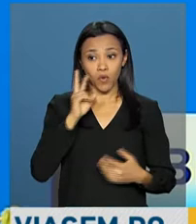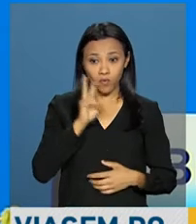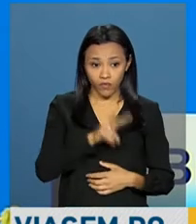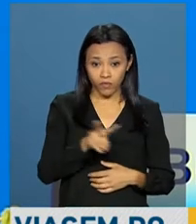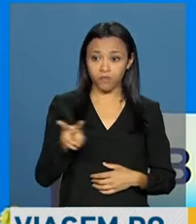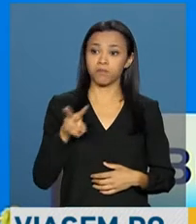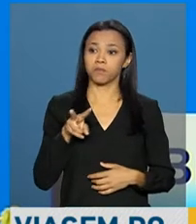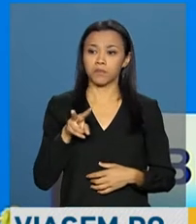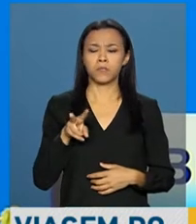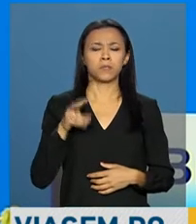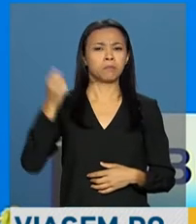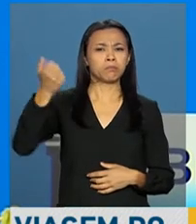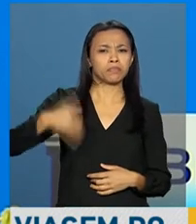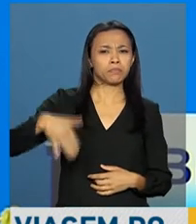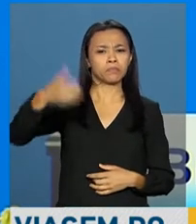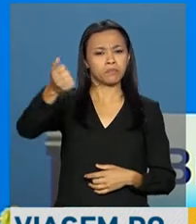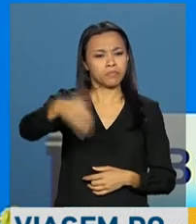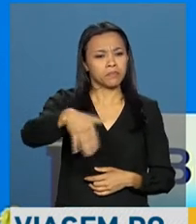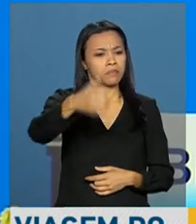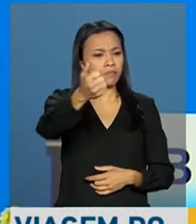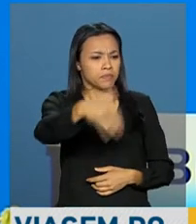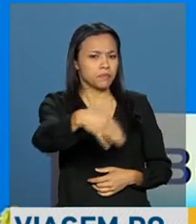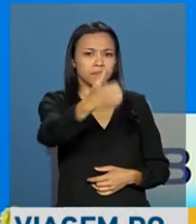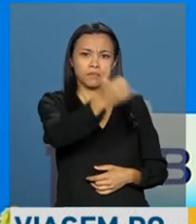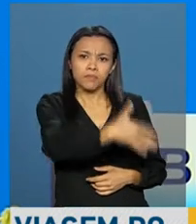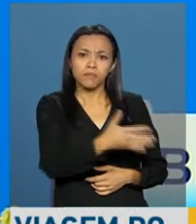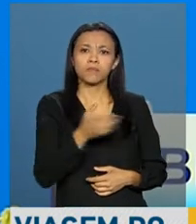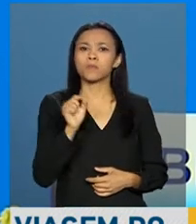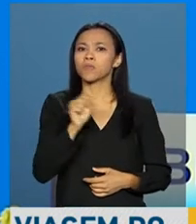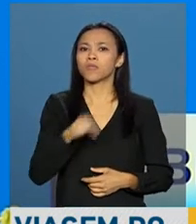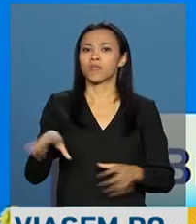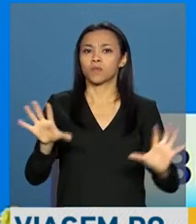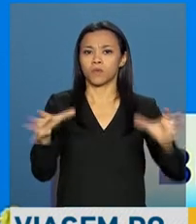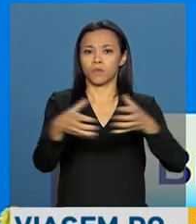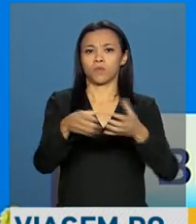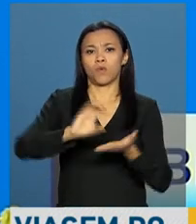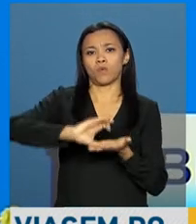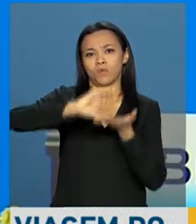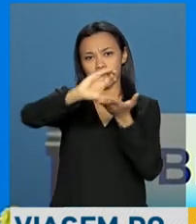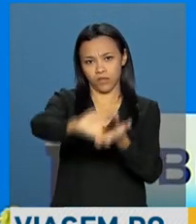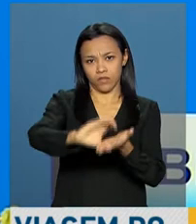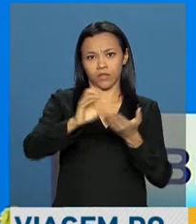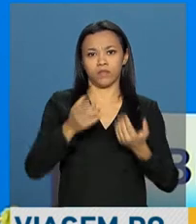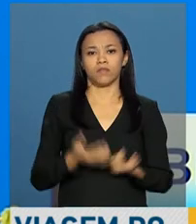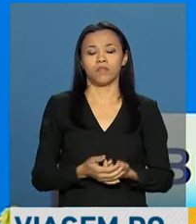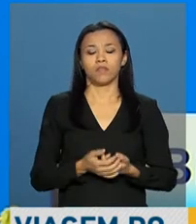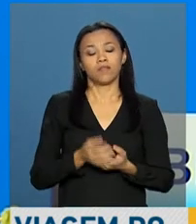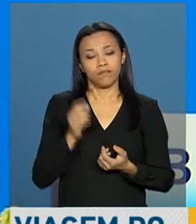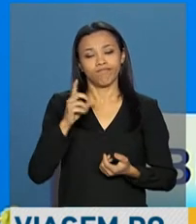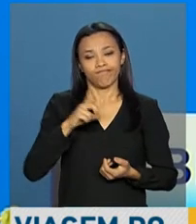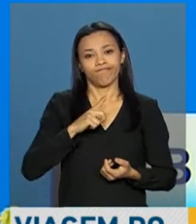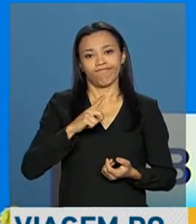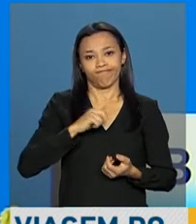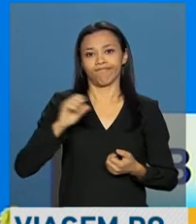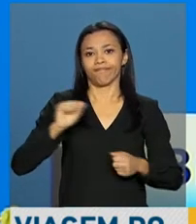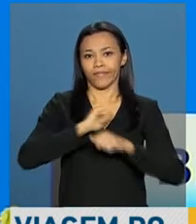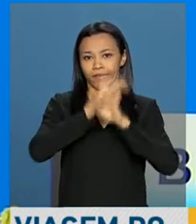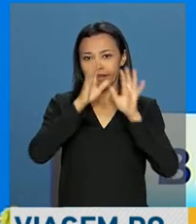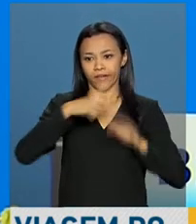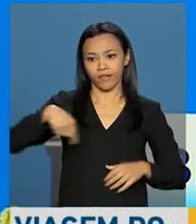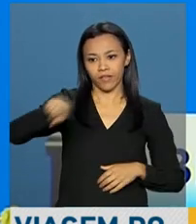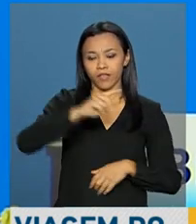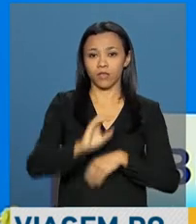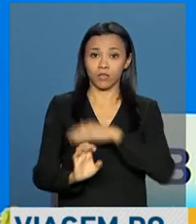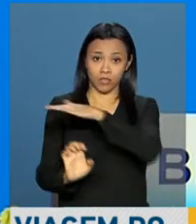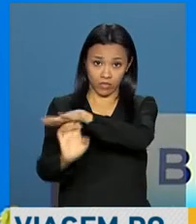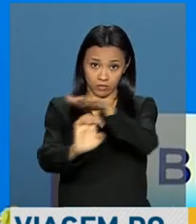entusiasmo o relato dos trabalhos do Conselho. Está claro que os empresários estão na